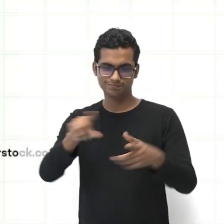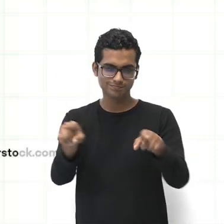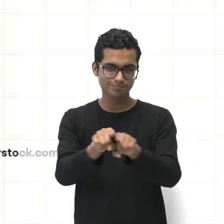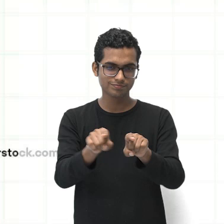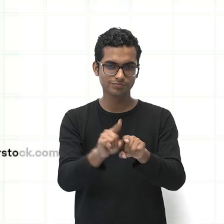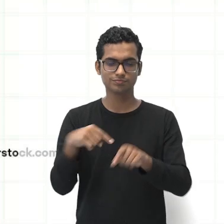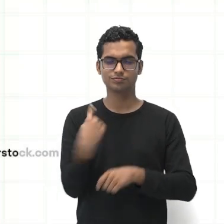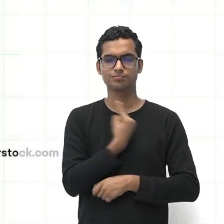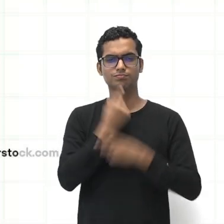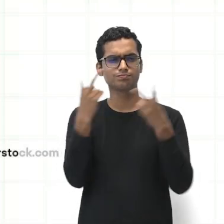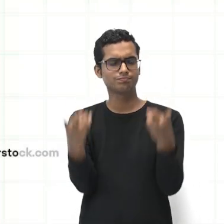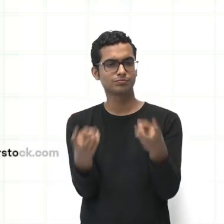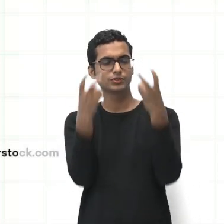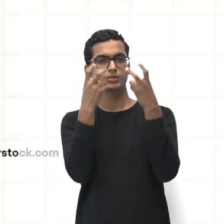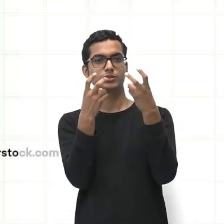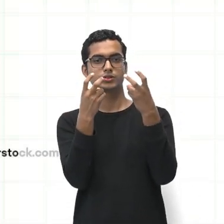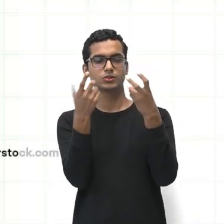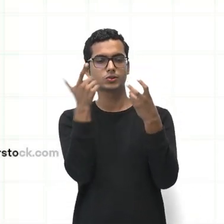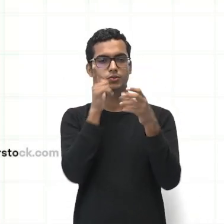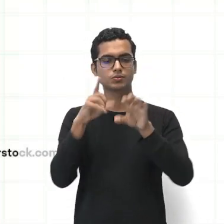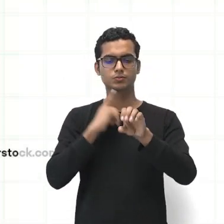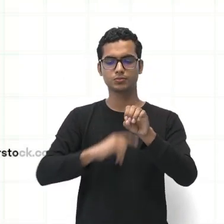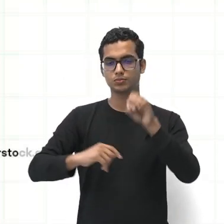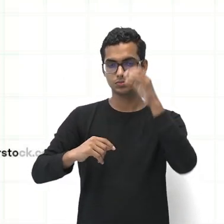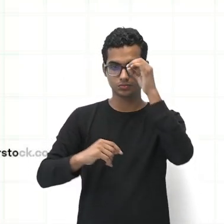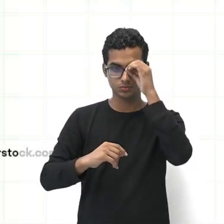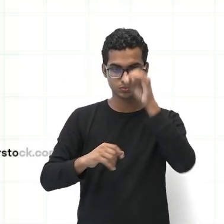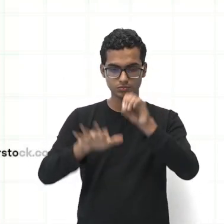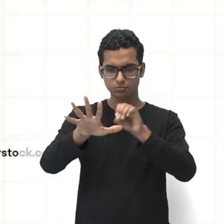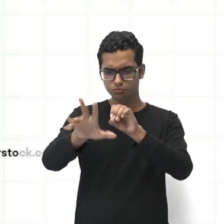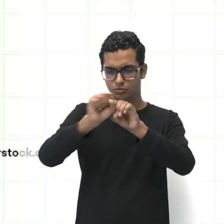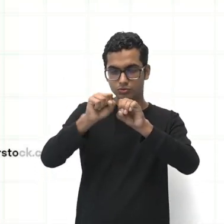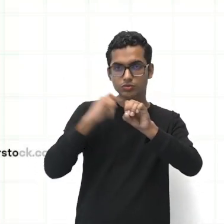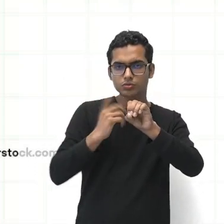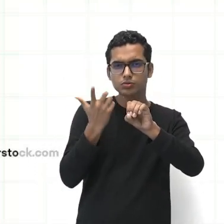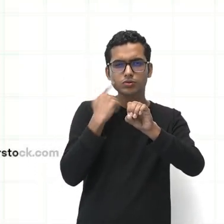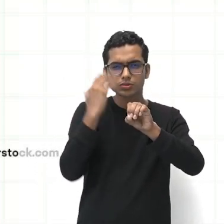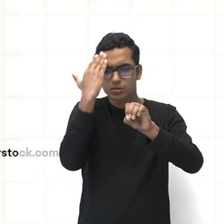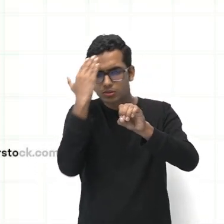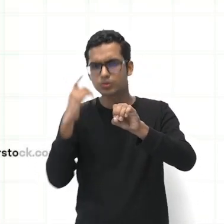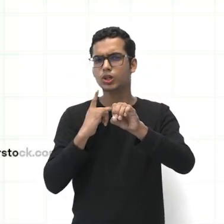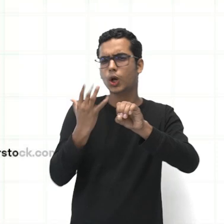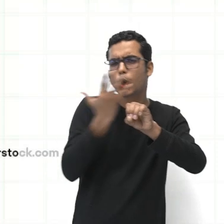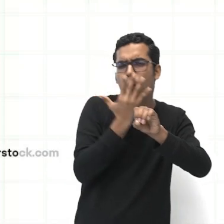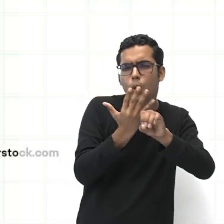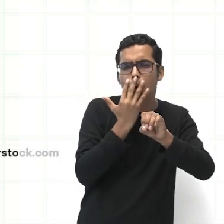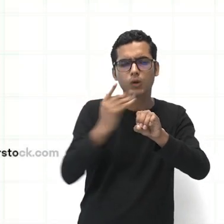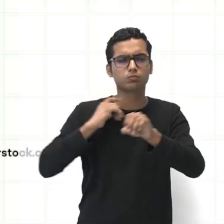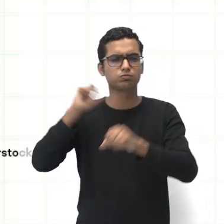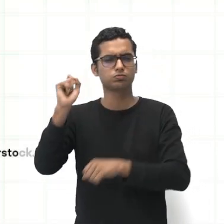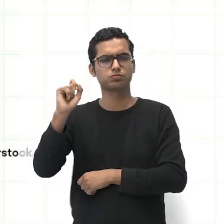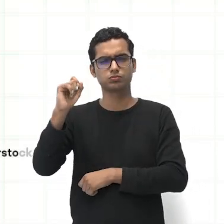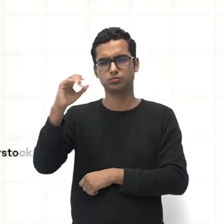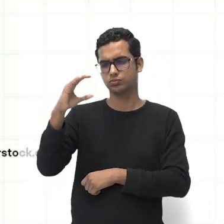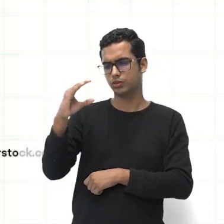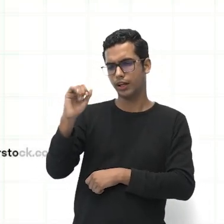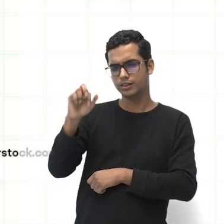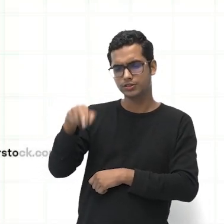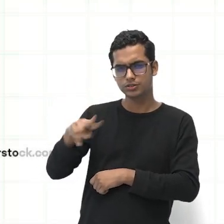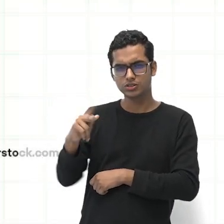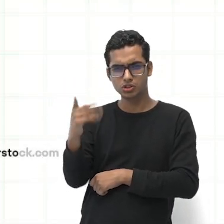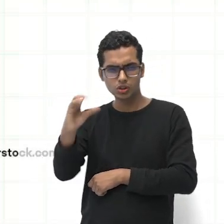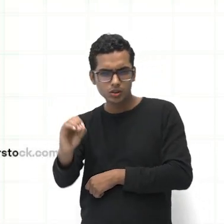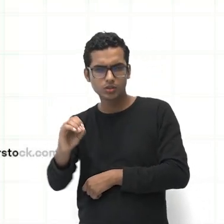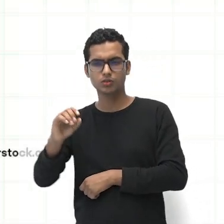gente reconhece as cores dos olhos, que a gente diz que é castanho, que é verde, que é azul. Então,